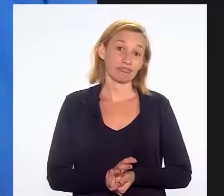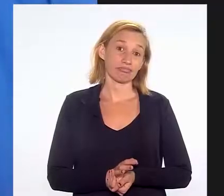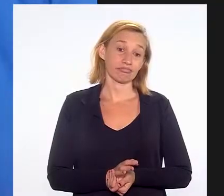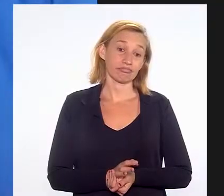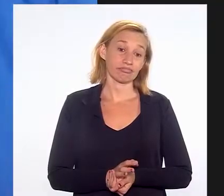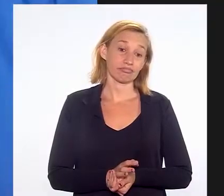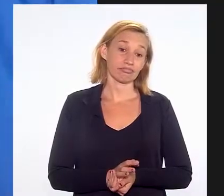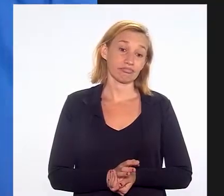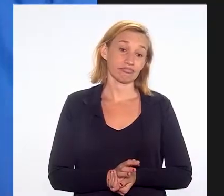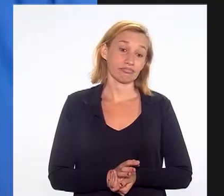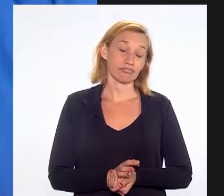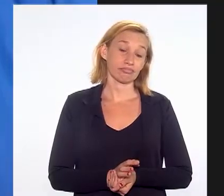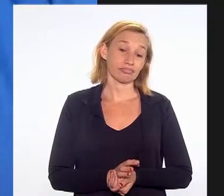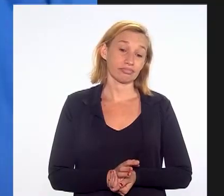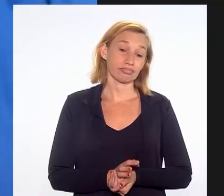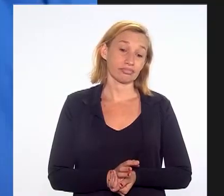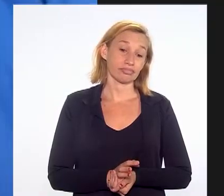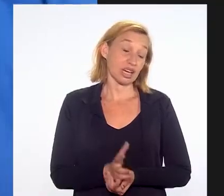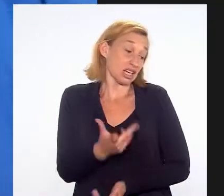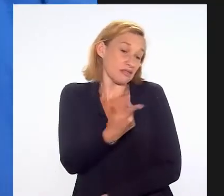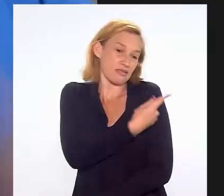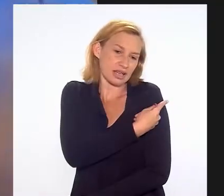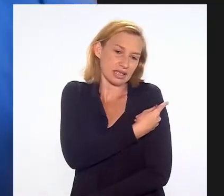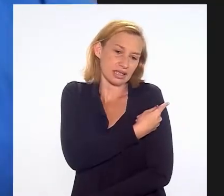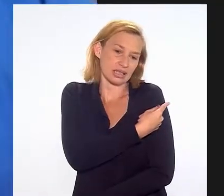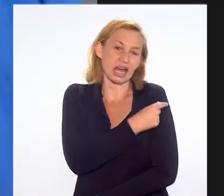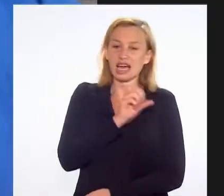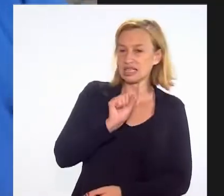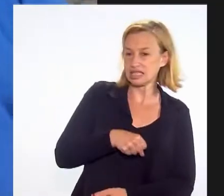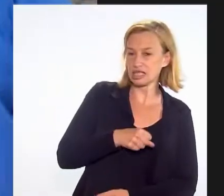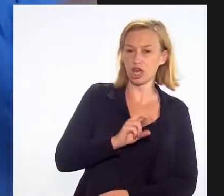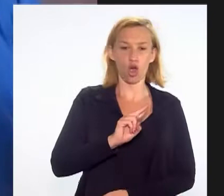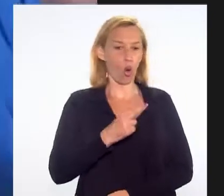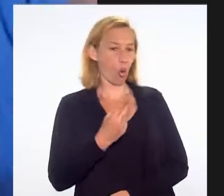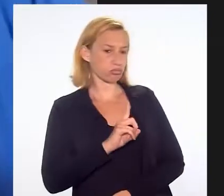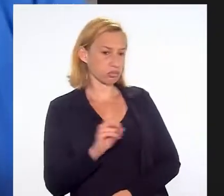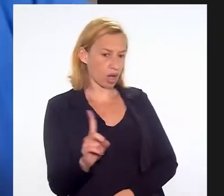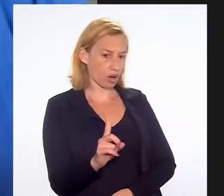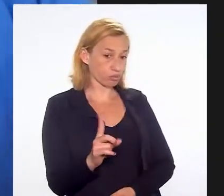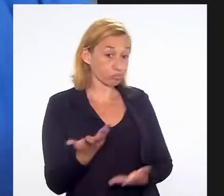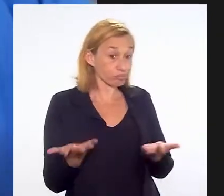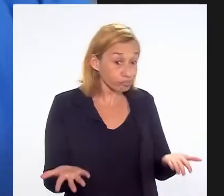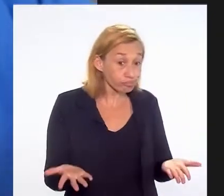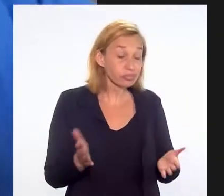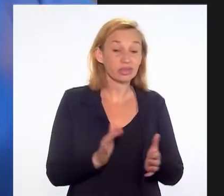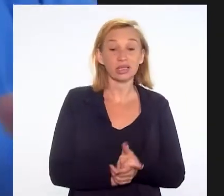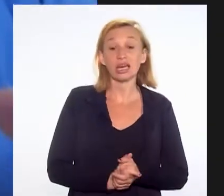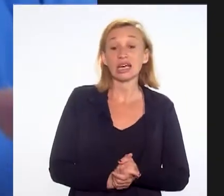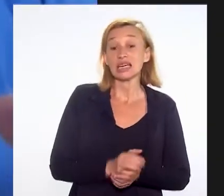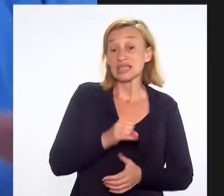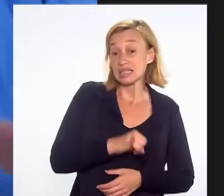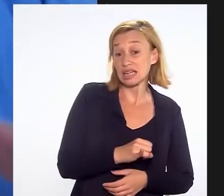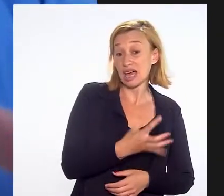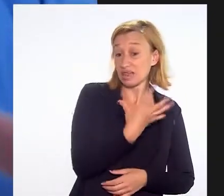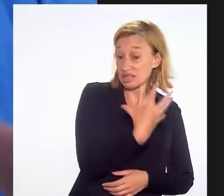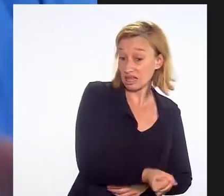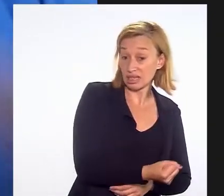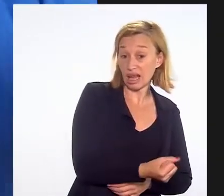agora ainda fica essa questão de como se vai distribuir, se vai